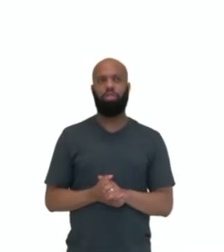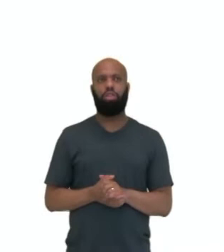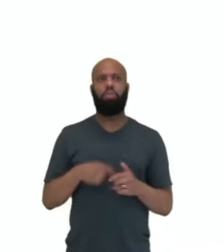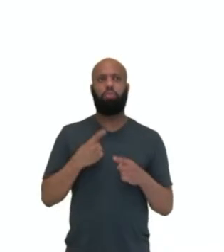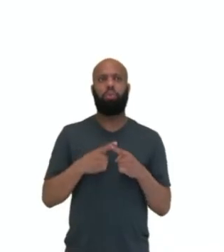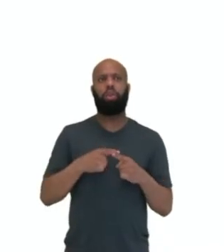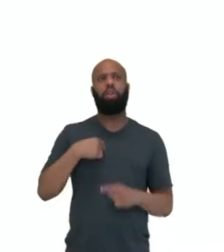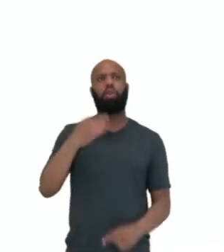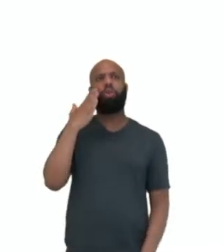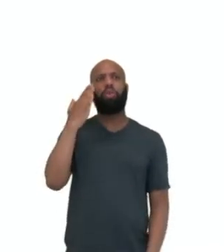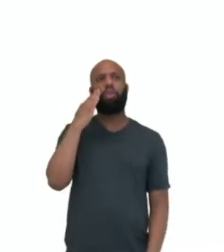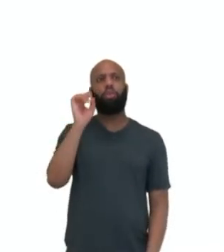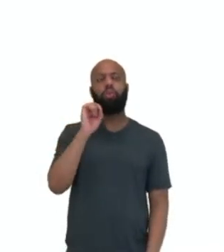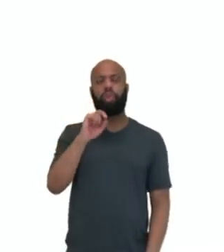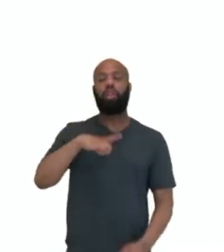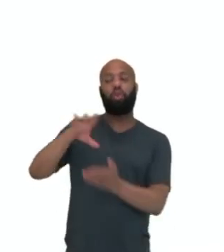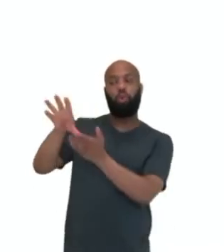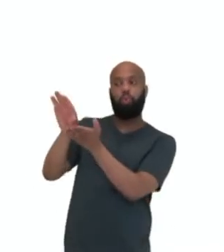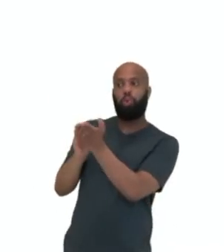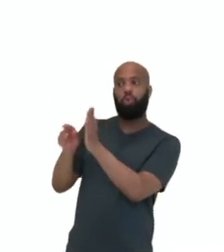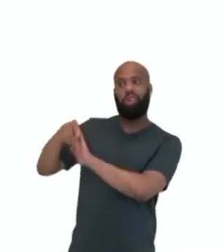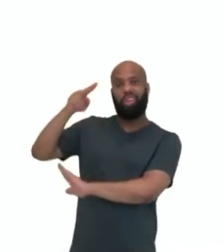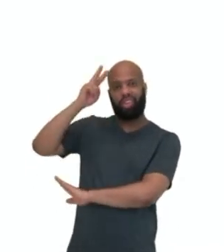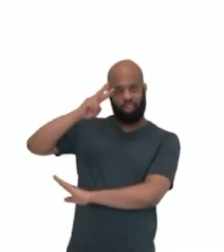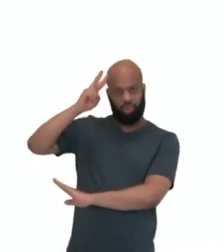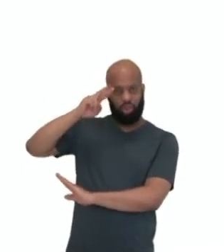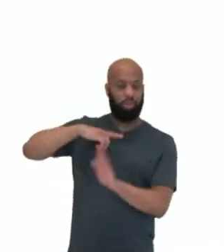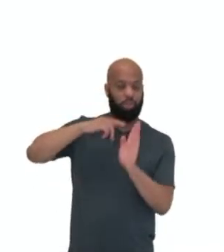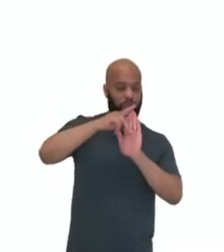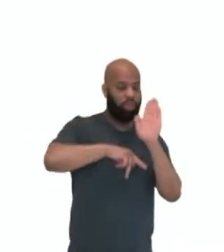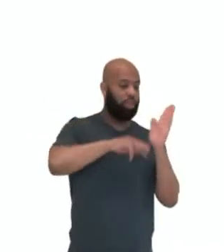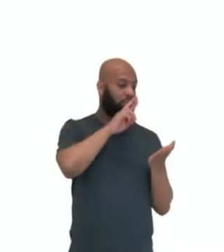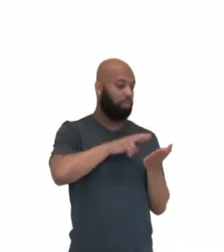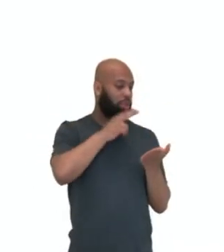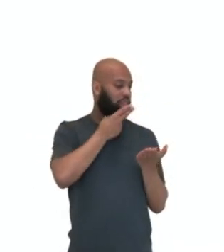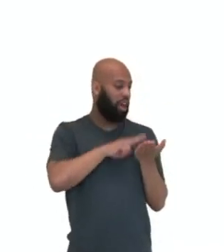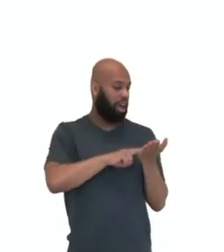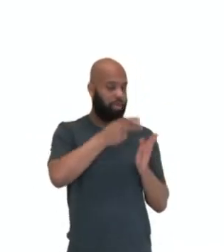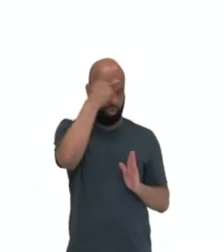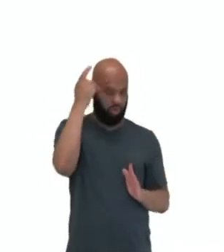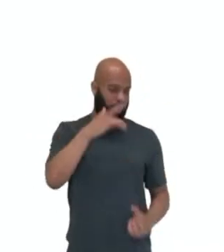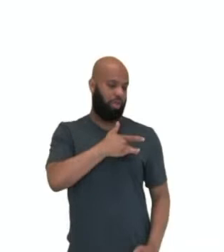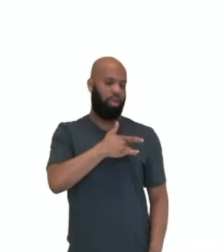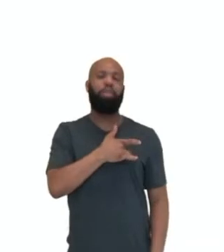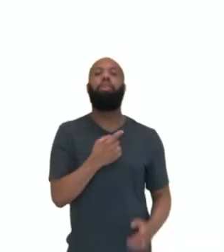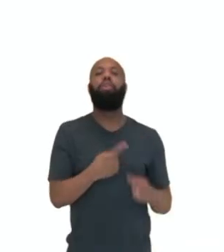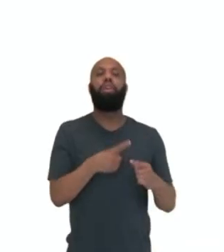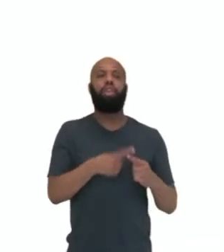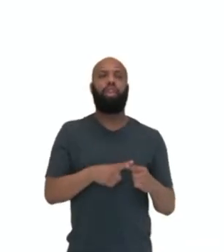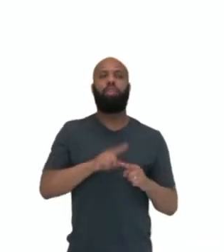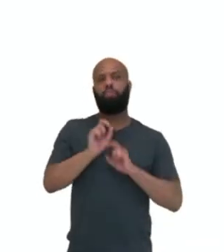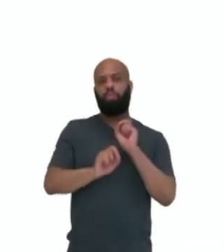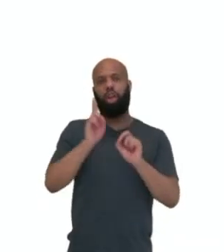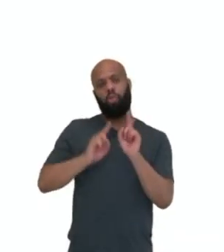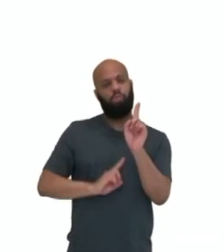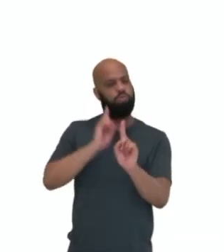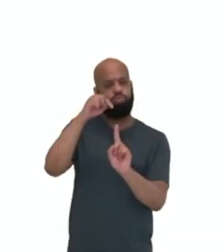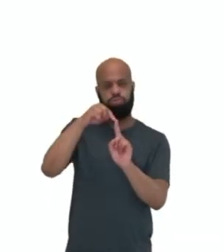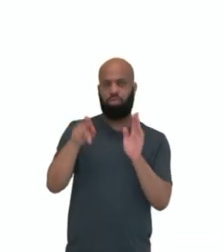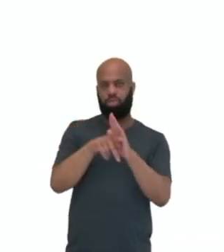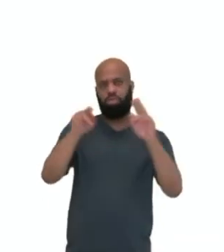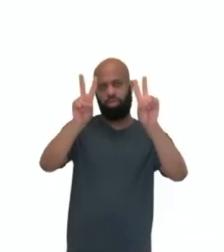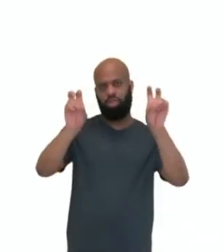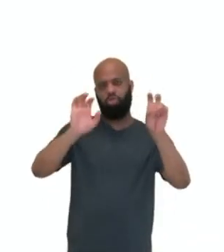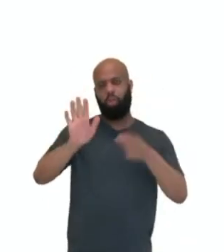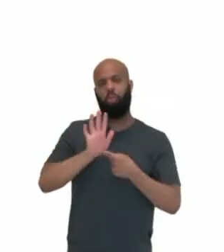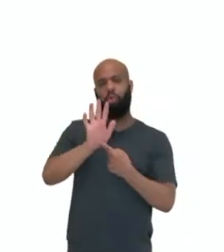vou saber que, inspirado em Shakespeare, o projeto responde a cartas de apaixonados, por quê? Esta é uma das funções do título.